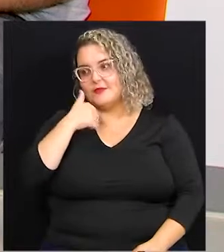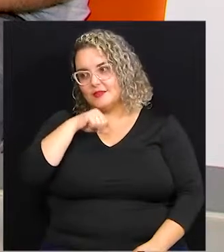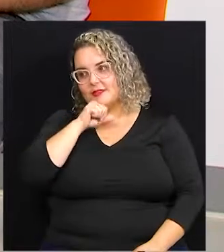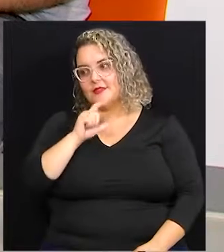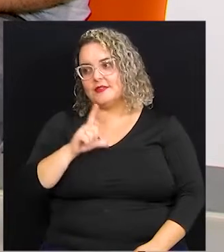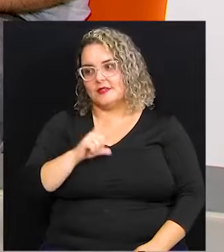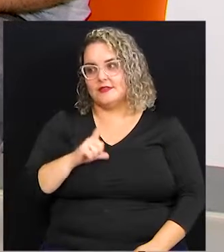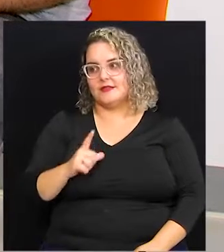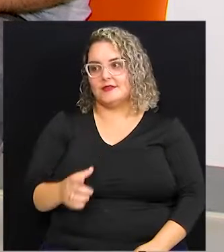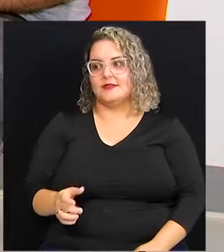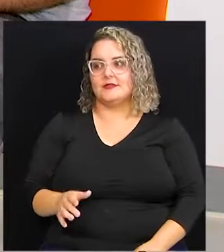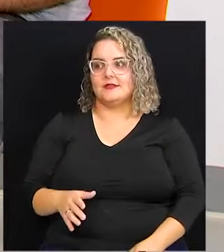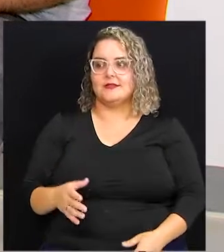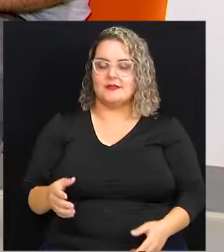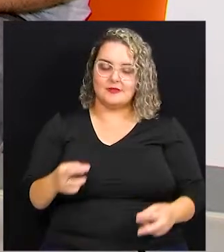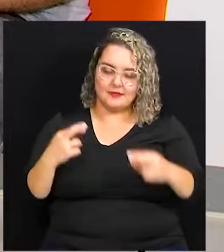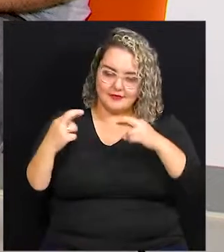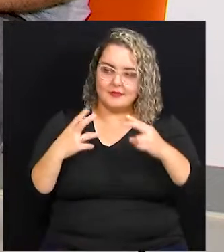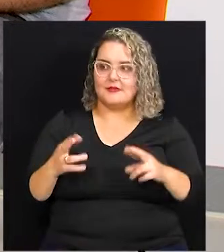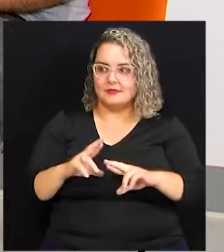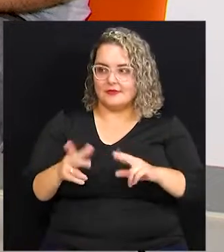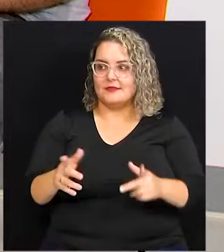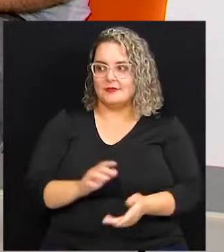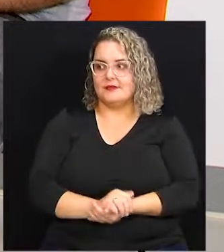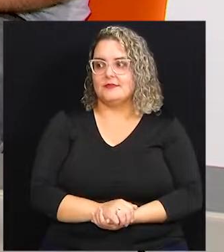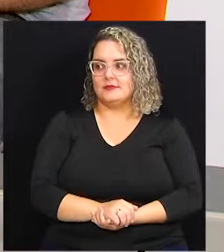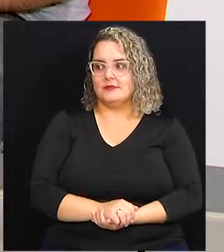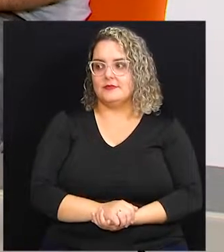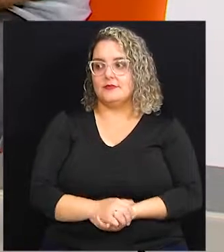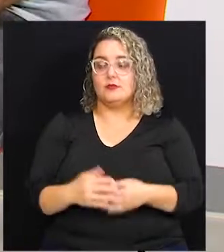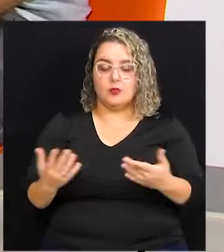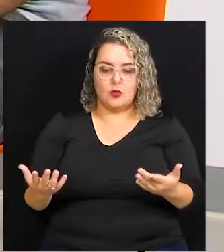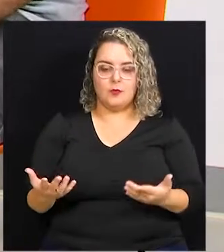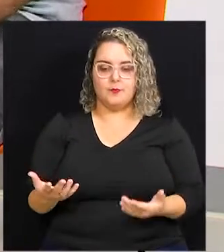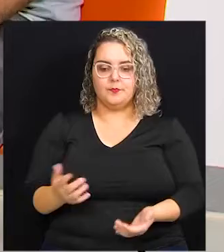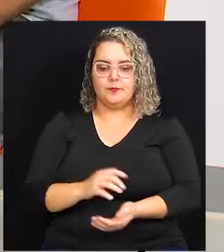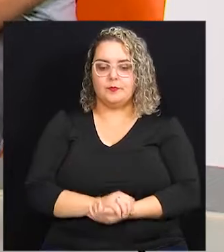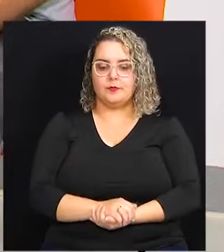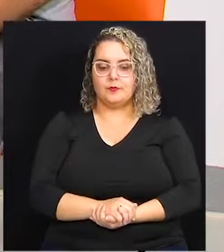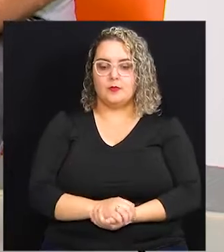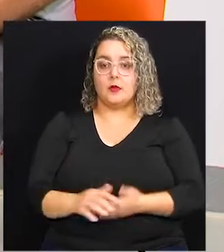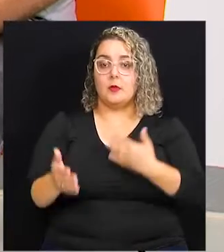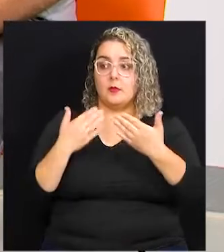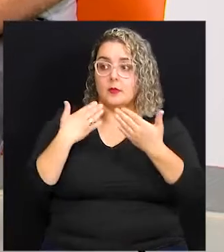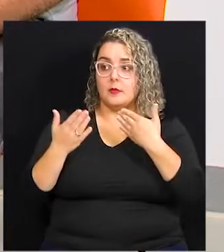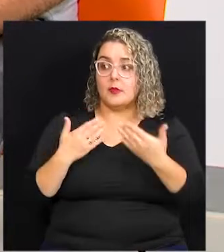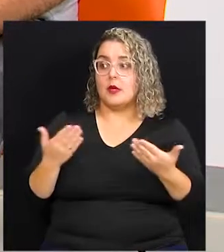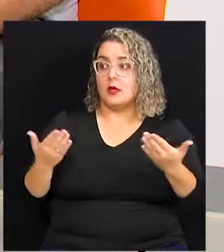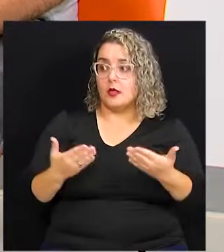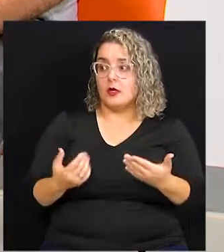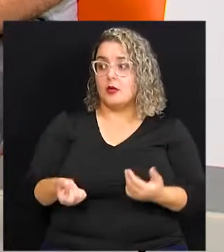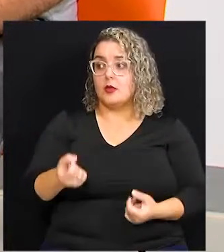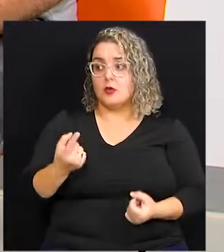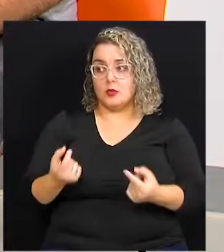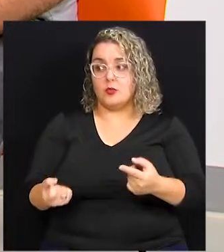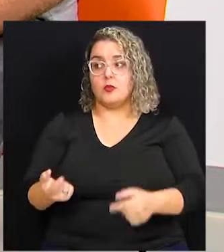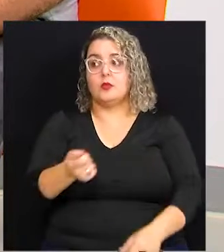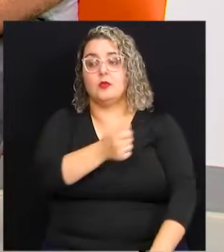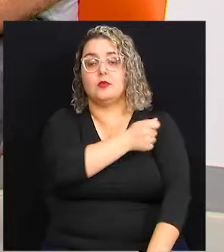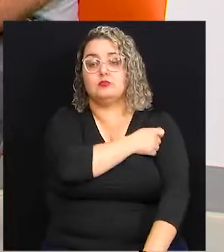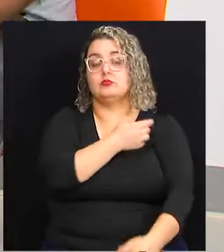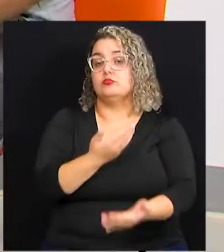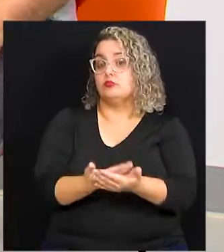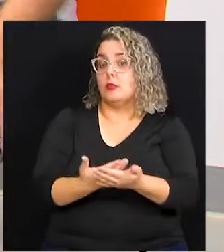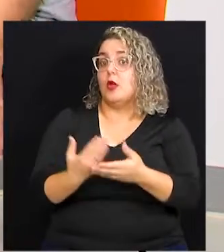gente deteta muito bem essas coisas diferentes. Bacana. Bom, então é o seguinte, a gente vai bater um papo agora com alguns estudantes